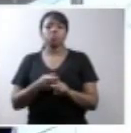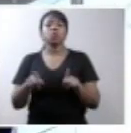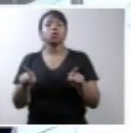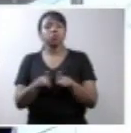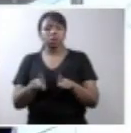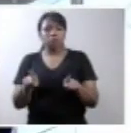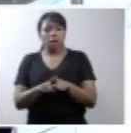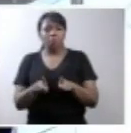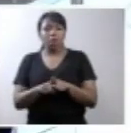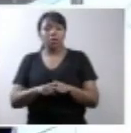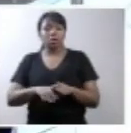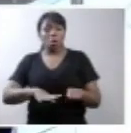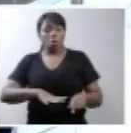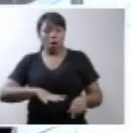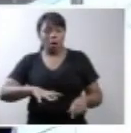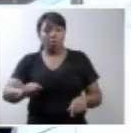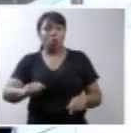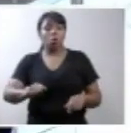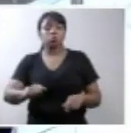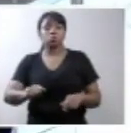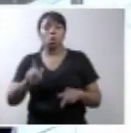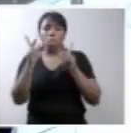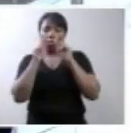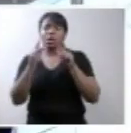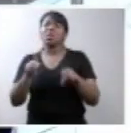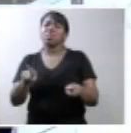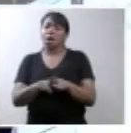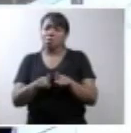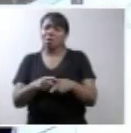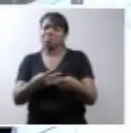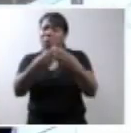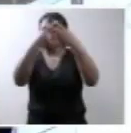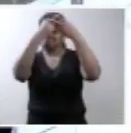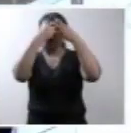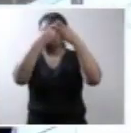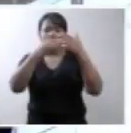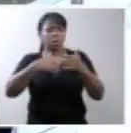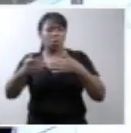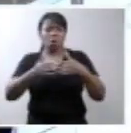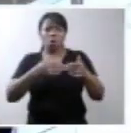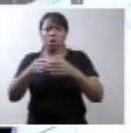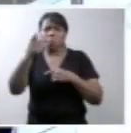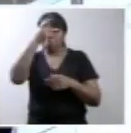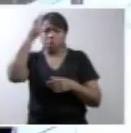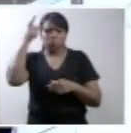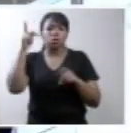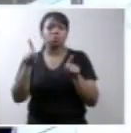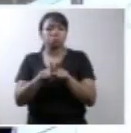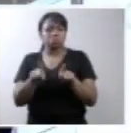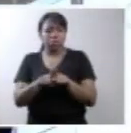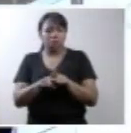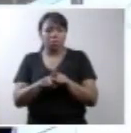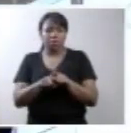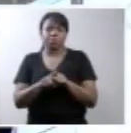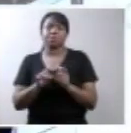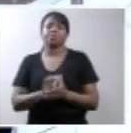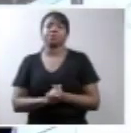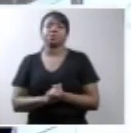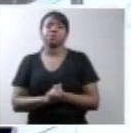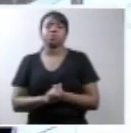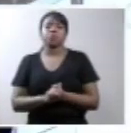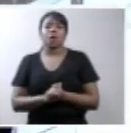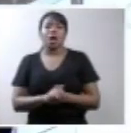um então um abortamento eugênico uma experiência traumática para qualquer civilização humana a Eugenia